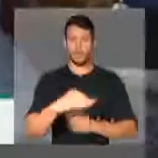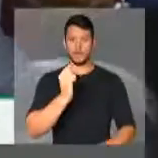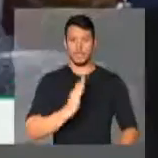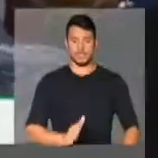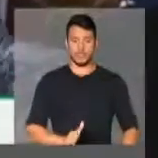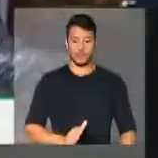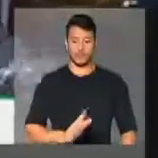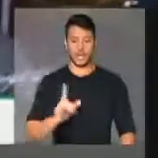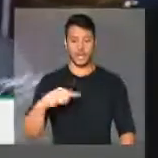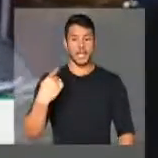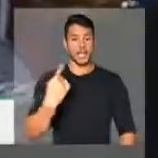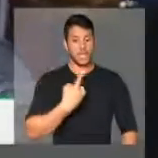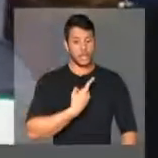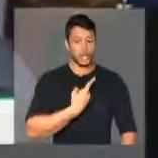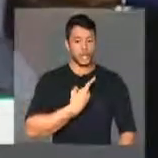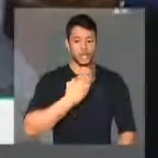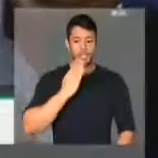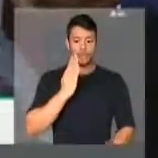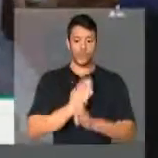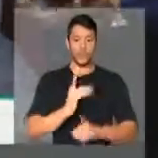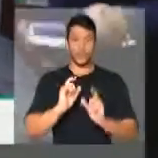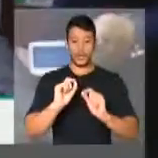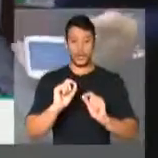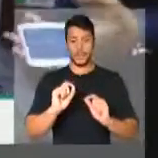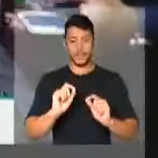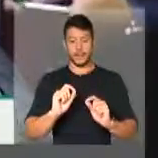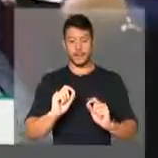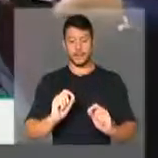E detectamos a necessidade da